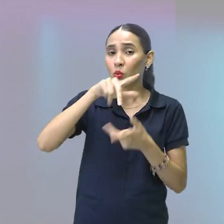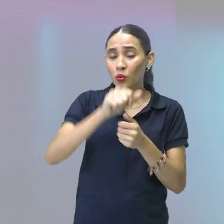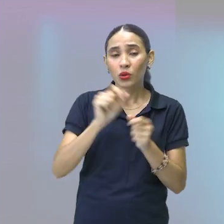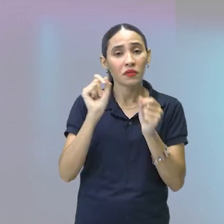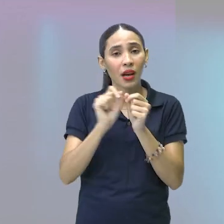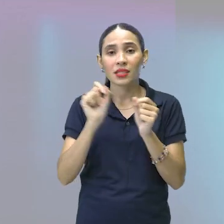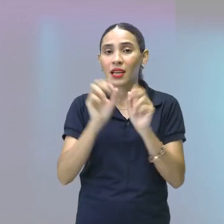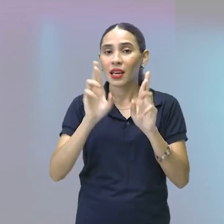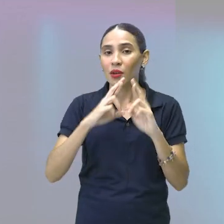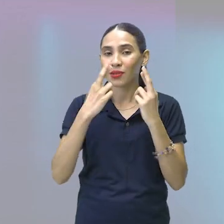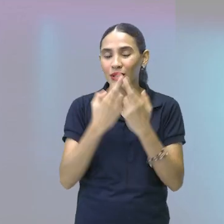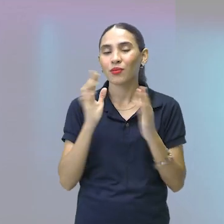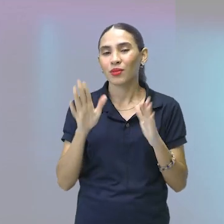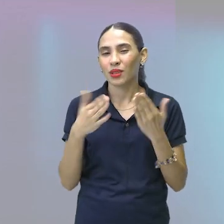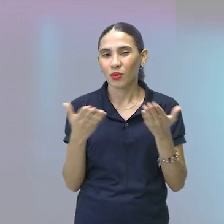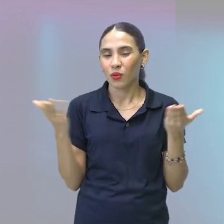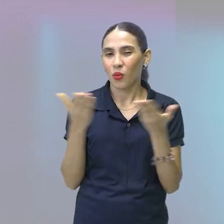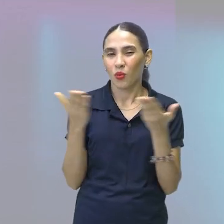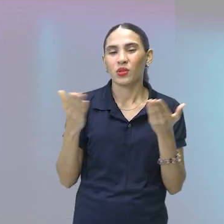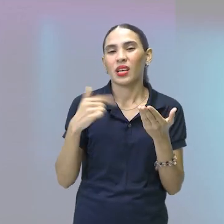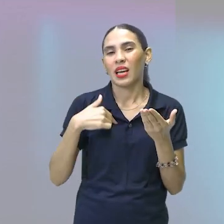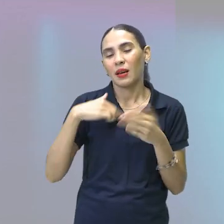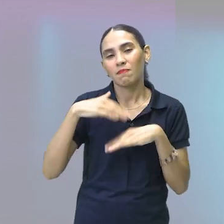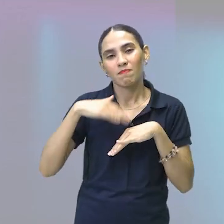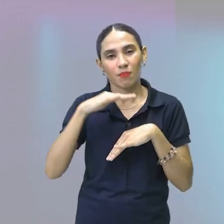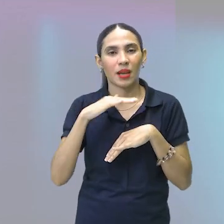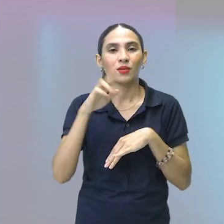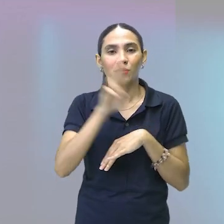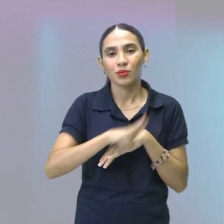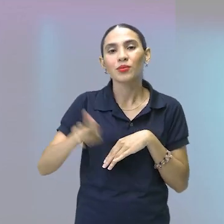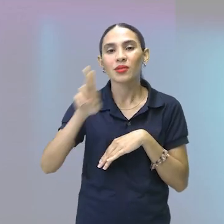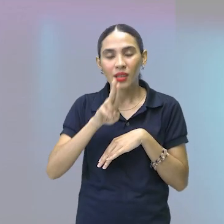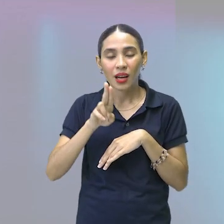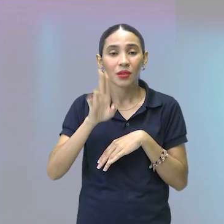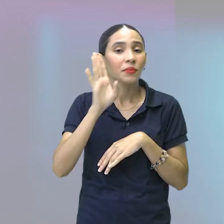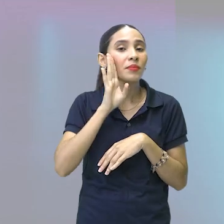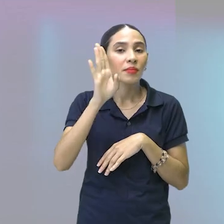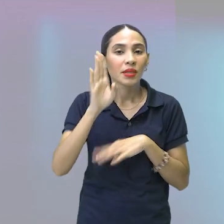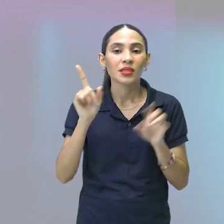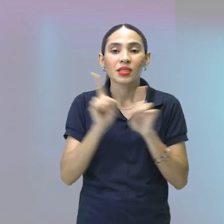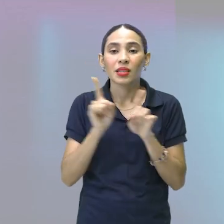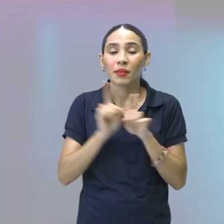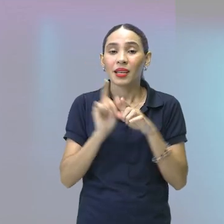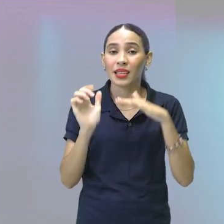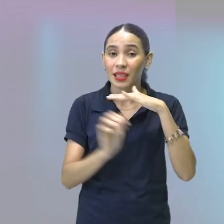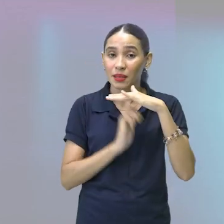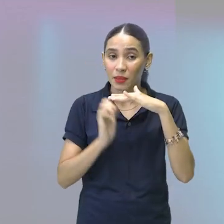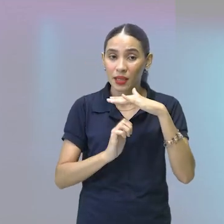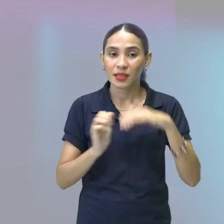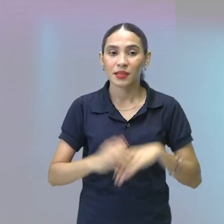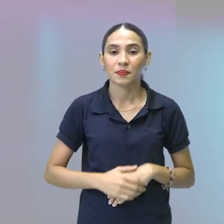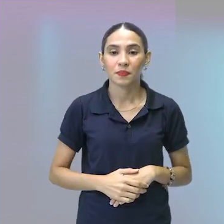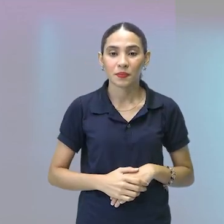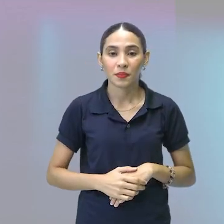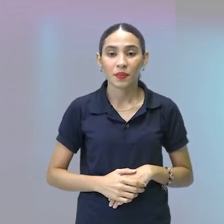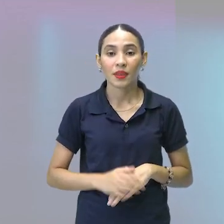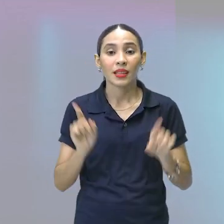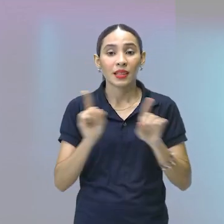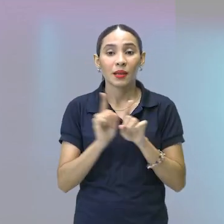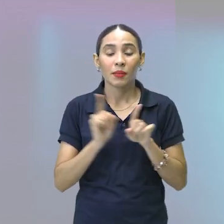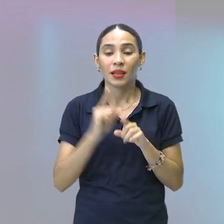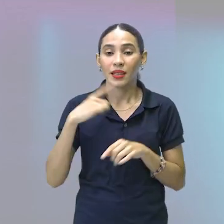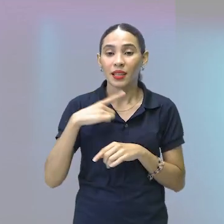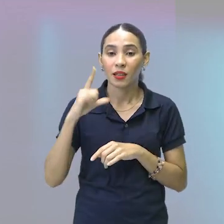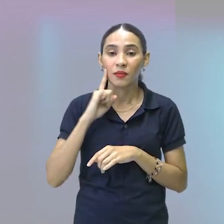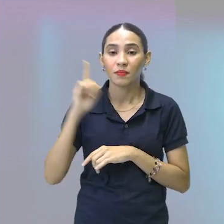fazer reuniões. Então, hoje em dia, é muito utilizado, principalmente nas empresas.